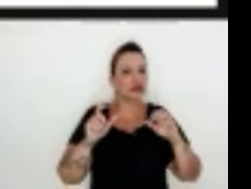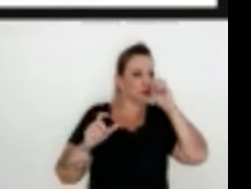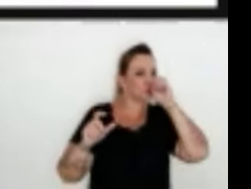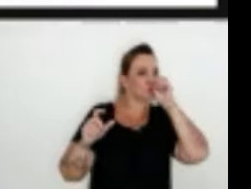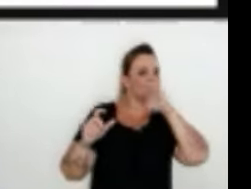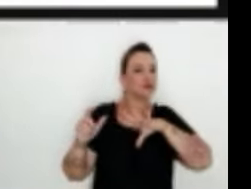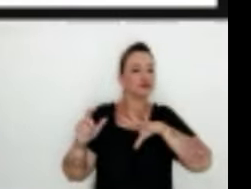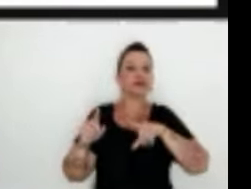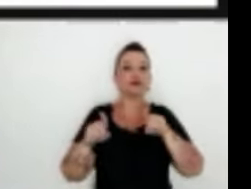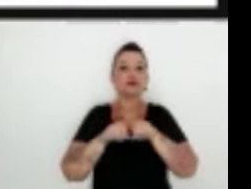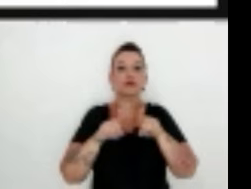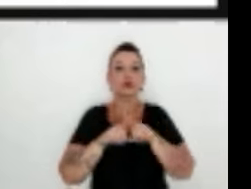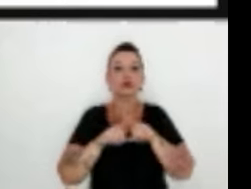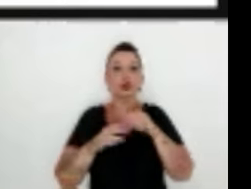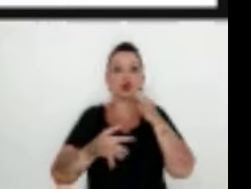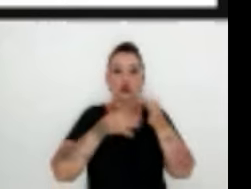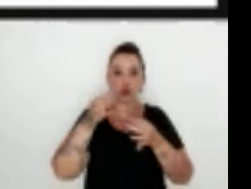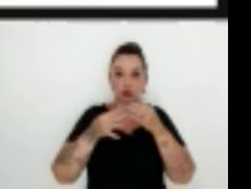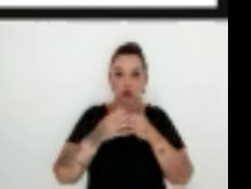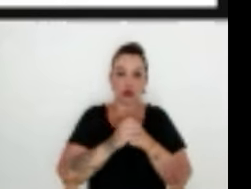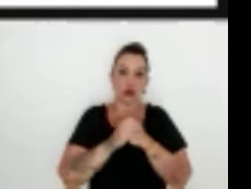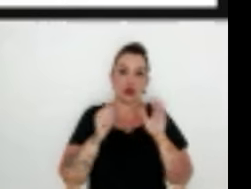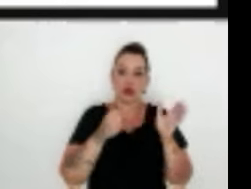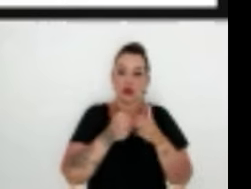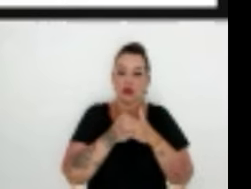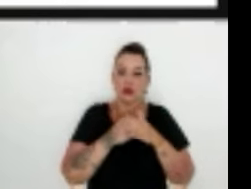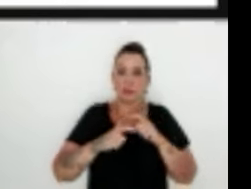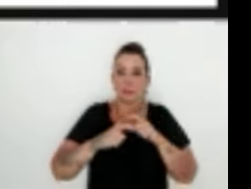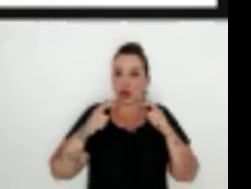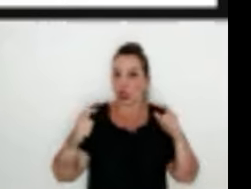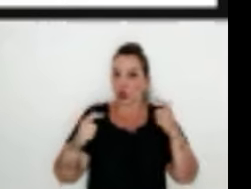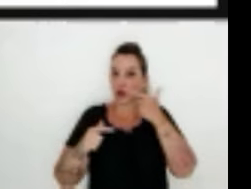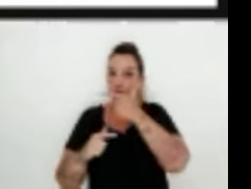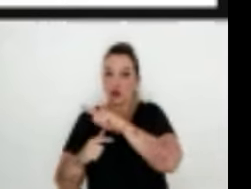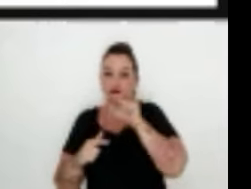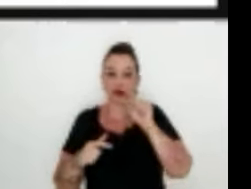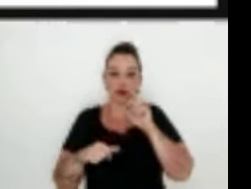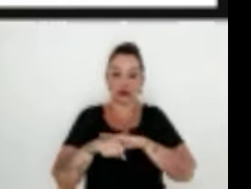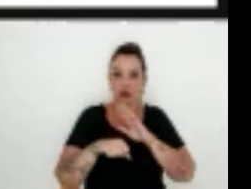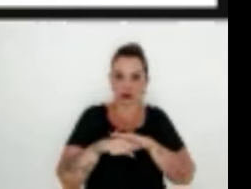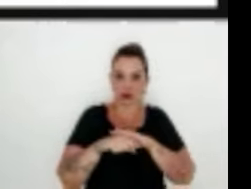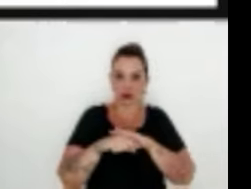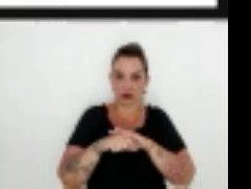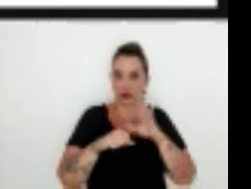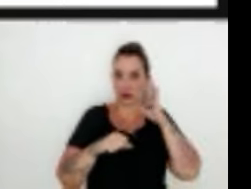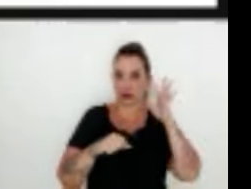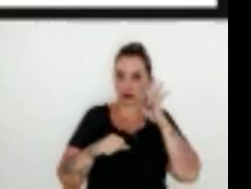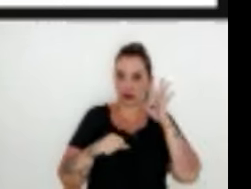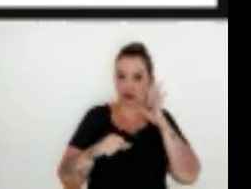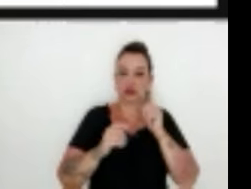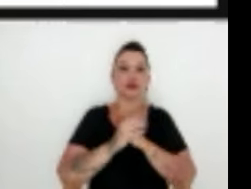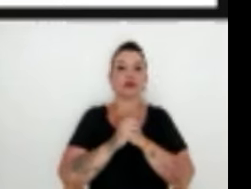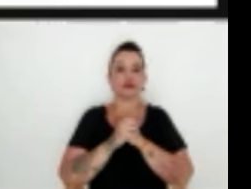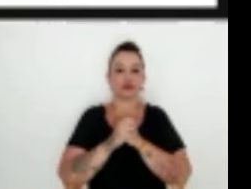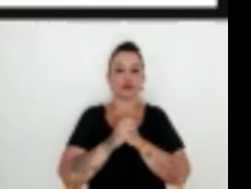e a injúria, desculpa, no escopo mais amplo do que aquele fornecido pelas teorias e formulações jurídicas.